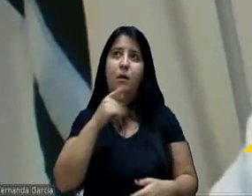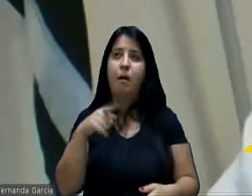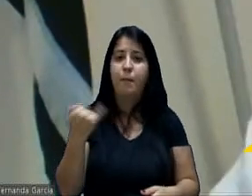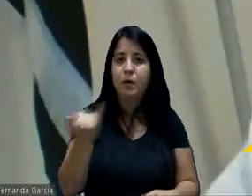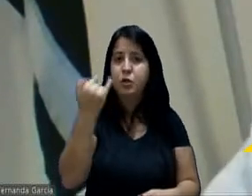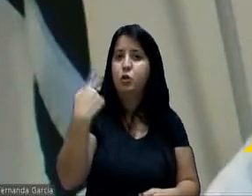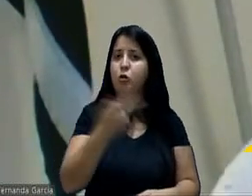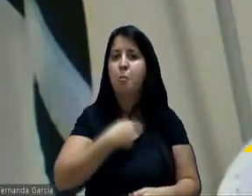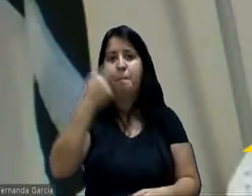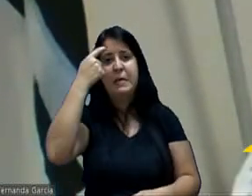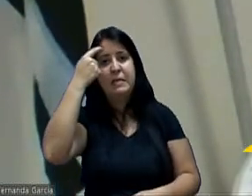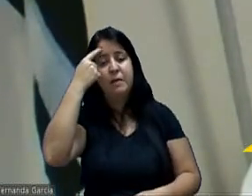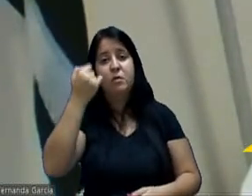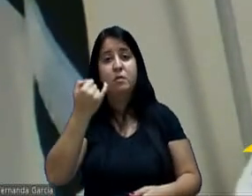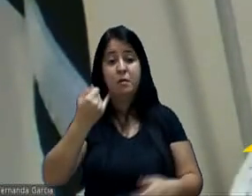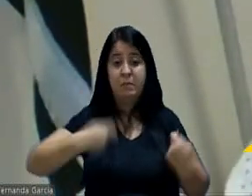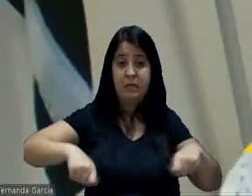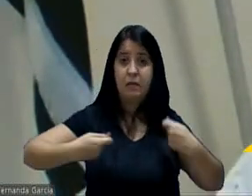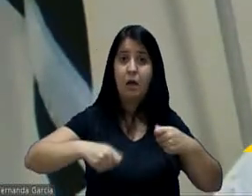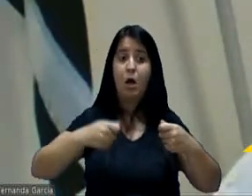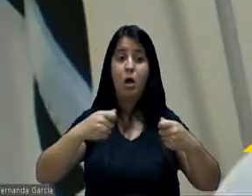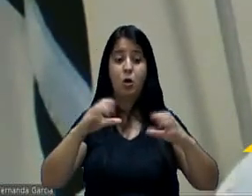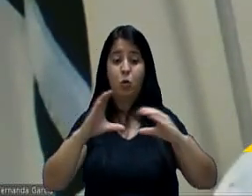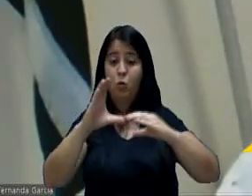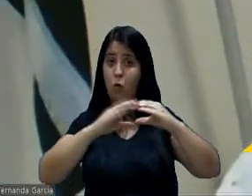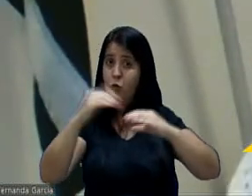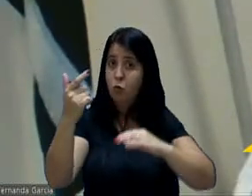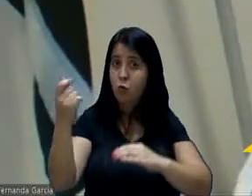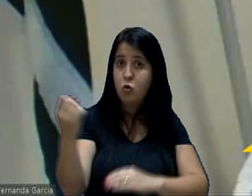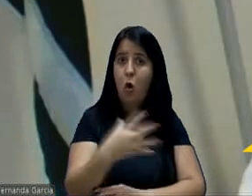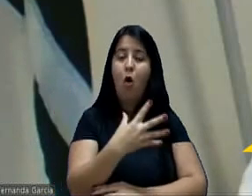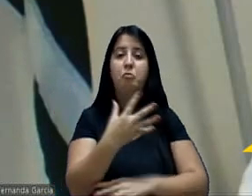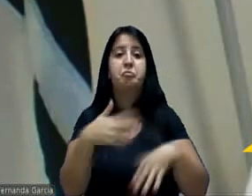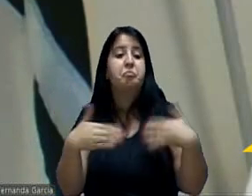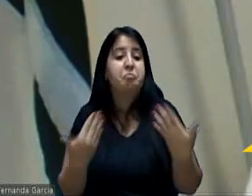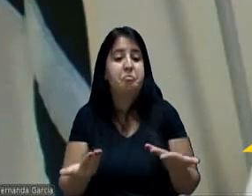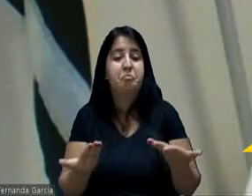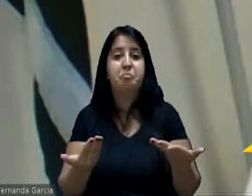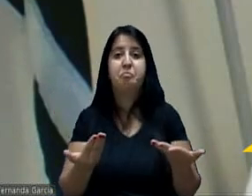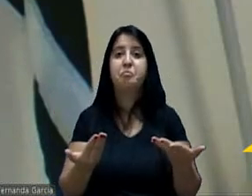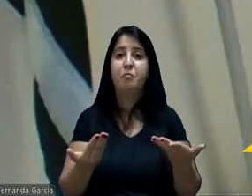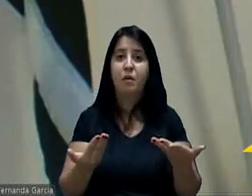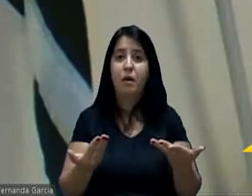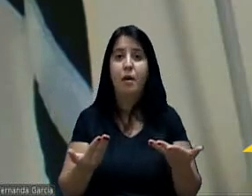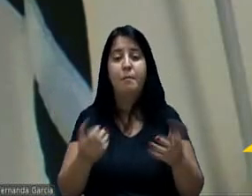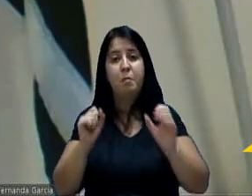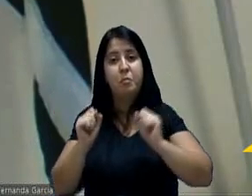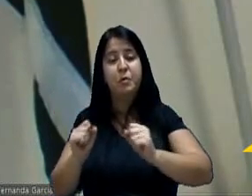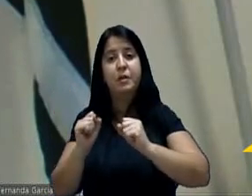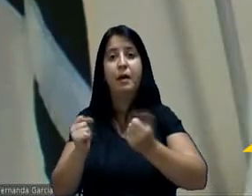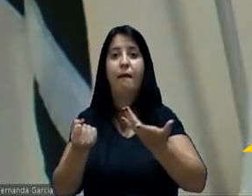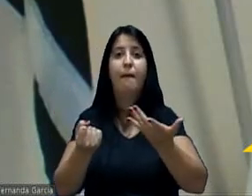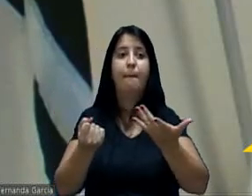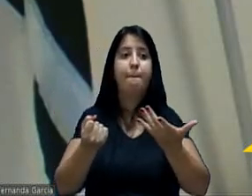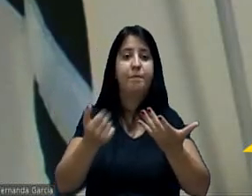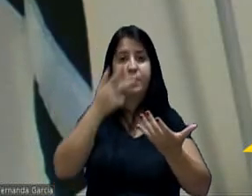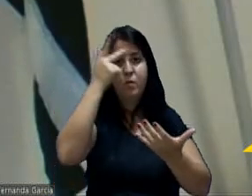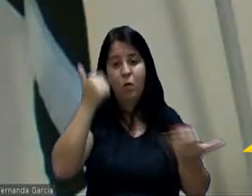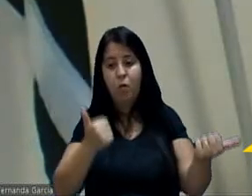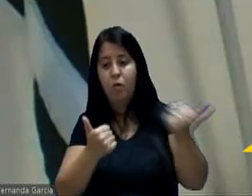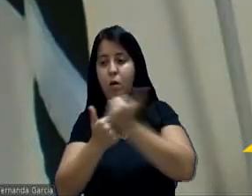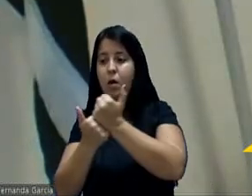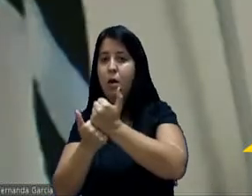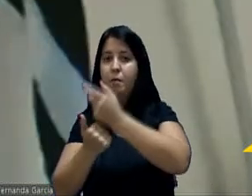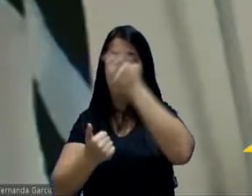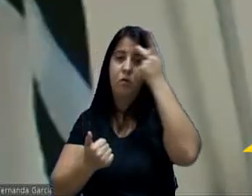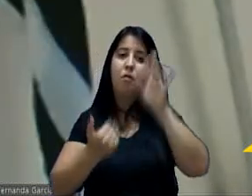públicos, a importância de ter a contratação, pelo menos para colocar no lugar dos servidores que